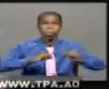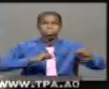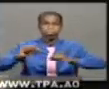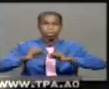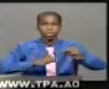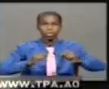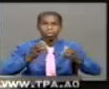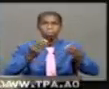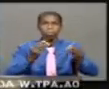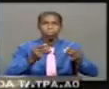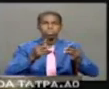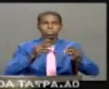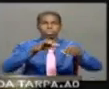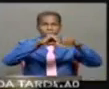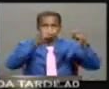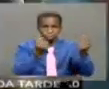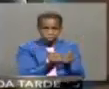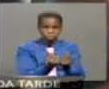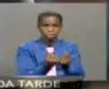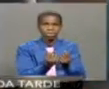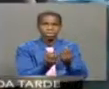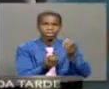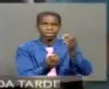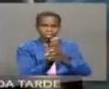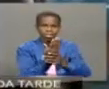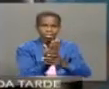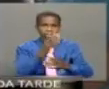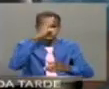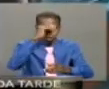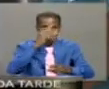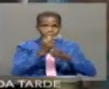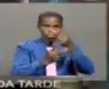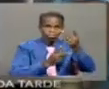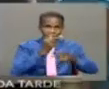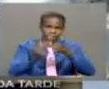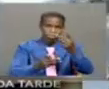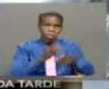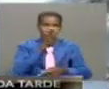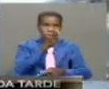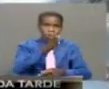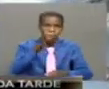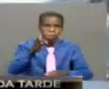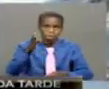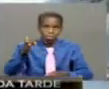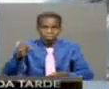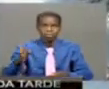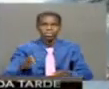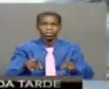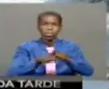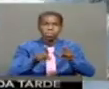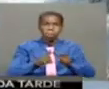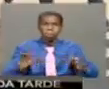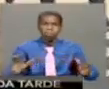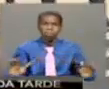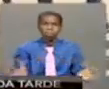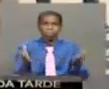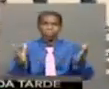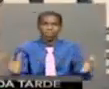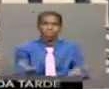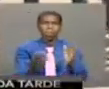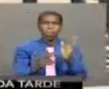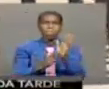e investigadores que, com os seus recursos e interesses, procuram dar energia e elevar a imagem da